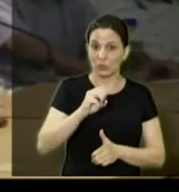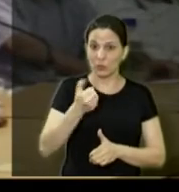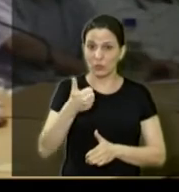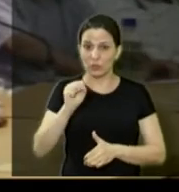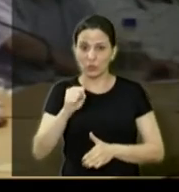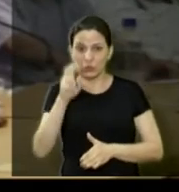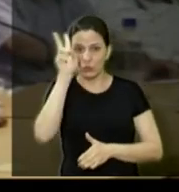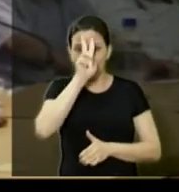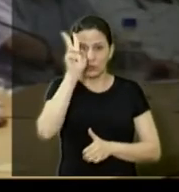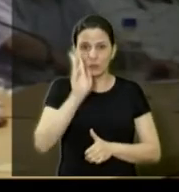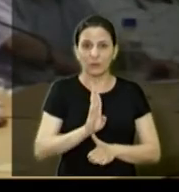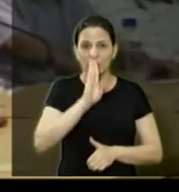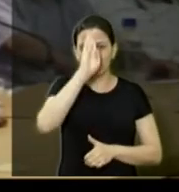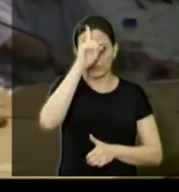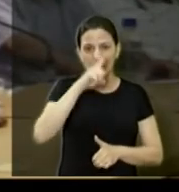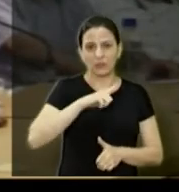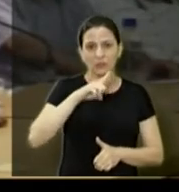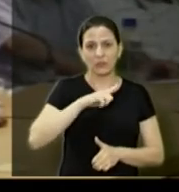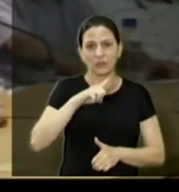principal história,